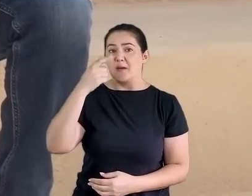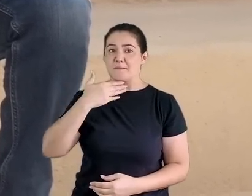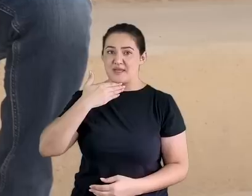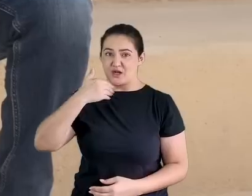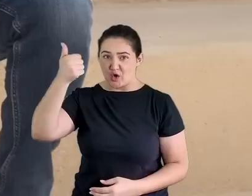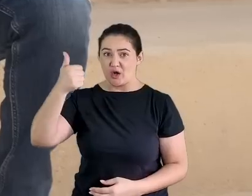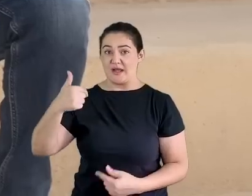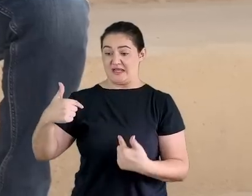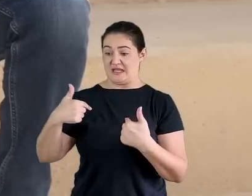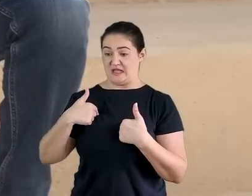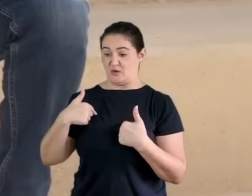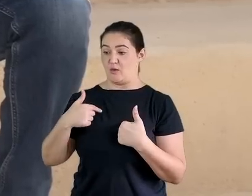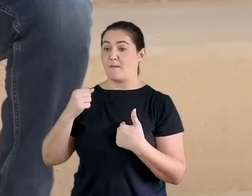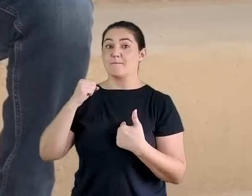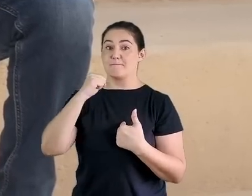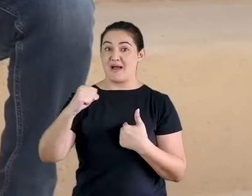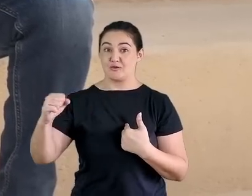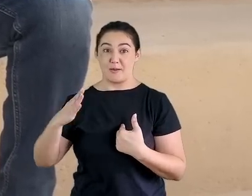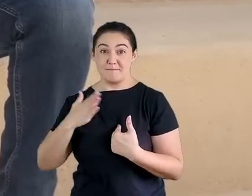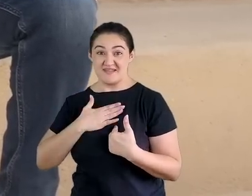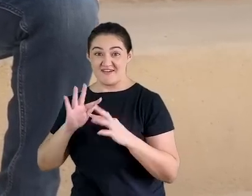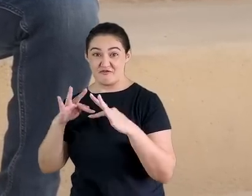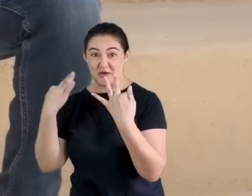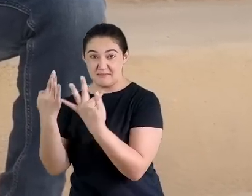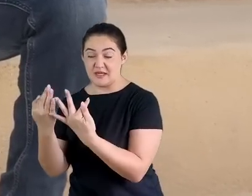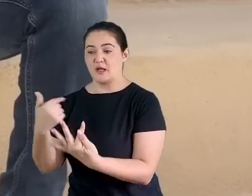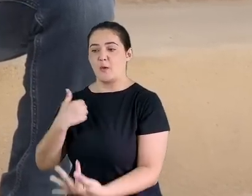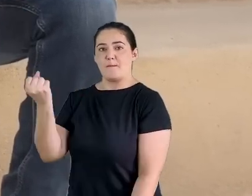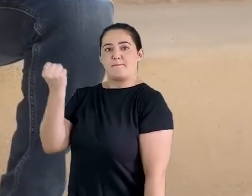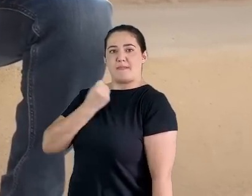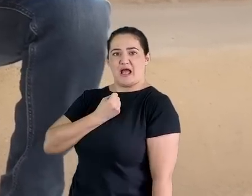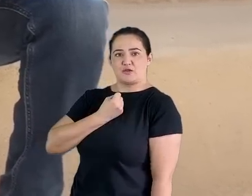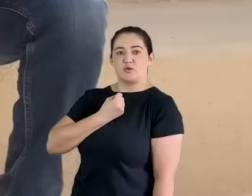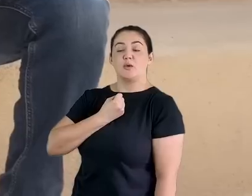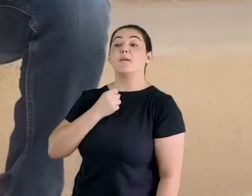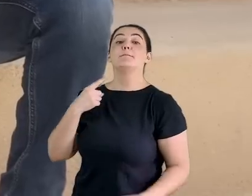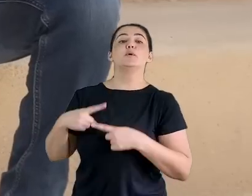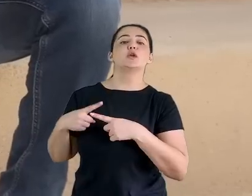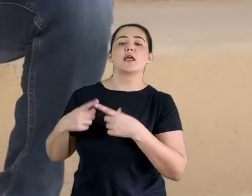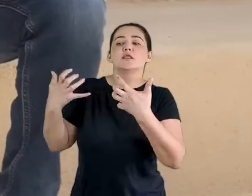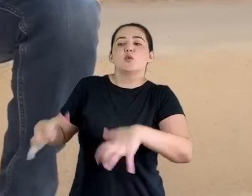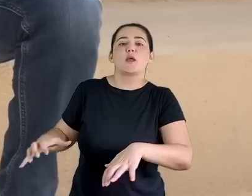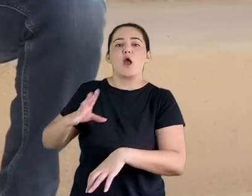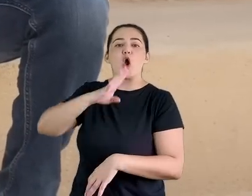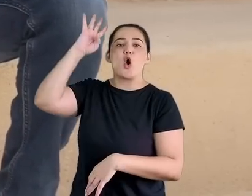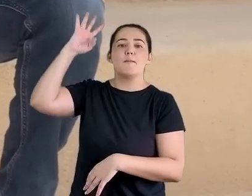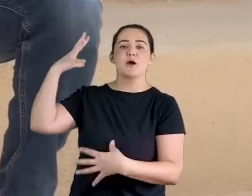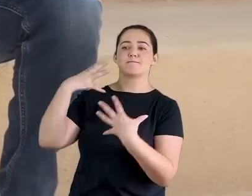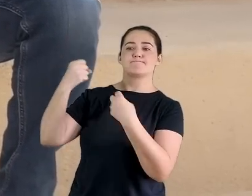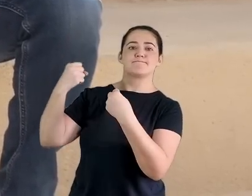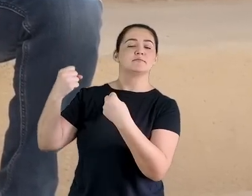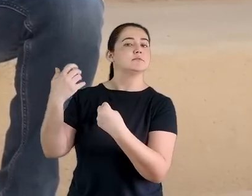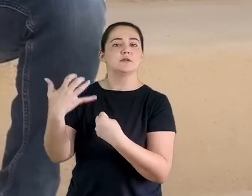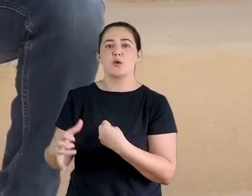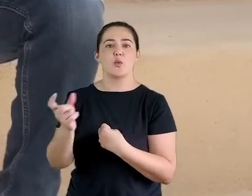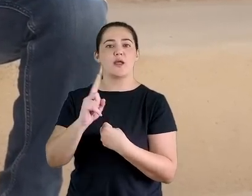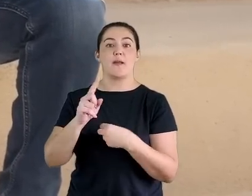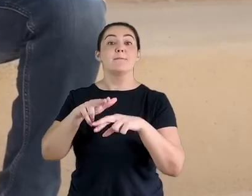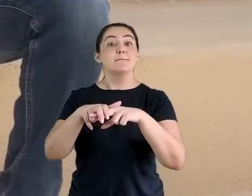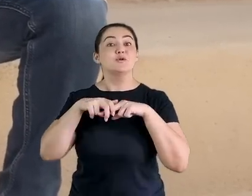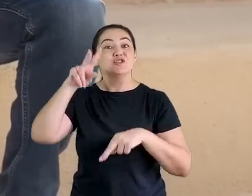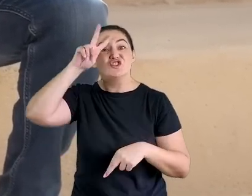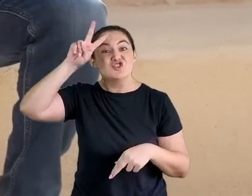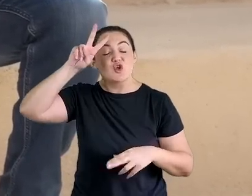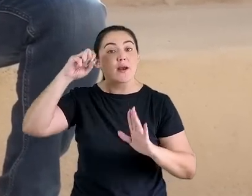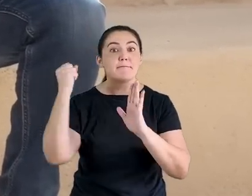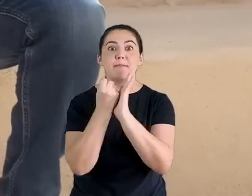decisão. E, portanto, a partir desse ato, tornou-se a grande história e a ideia do mito de Massada. E também o slogan